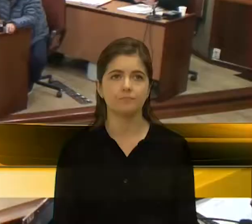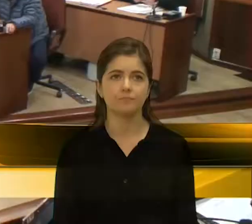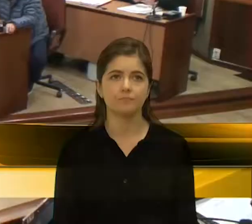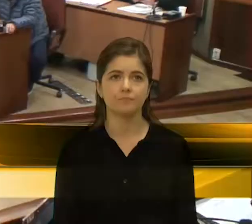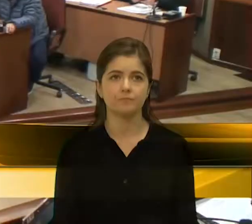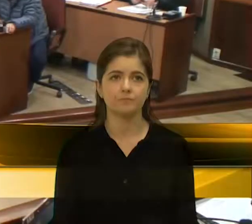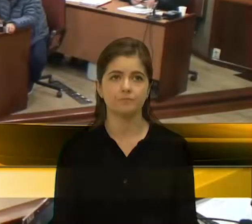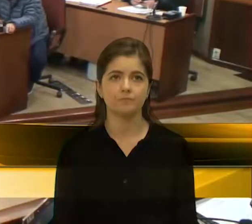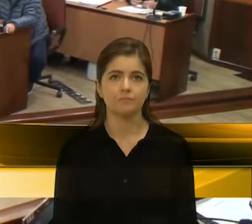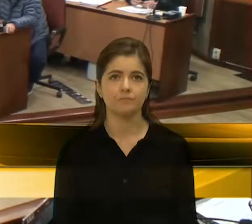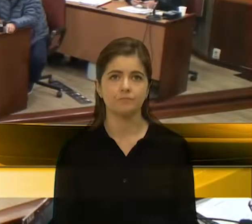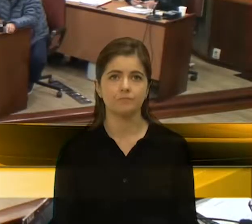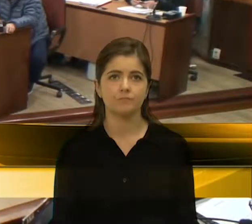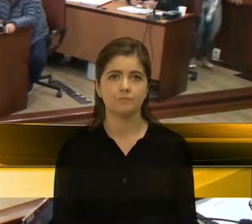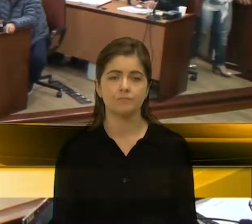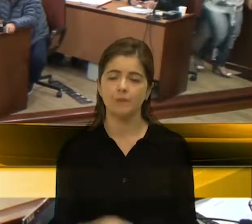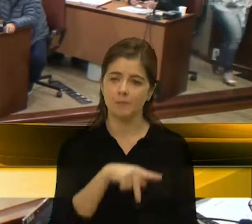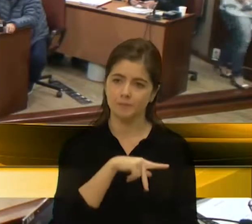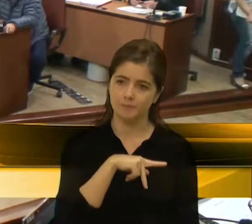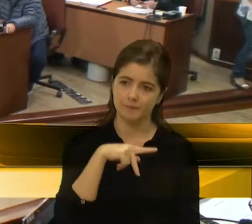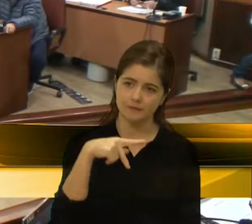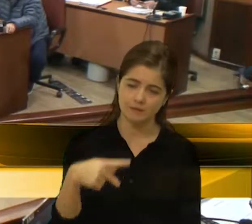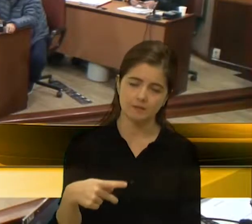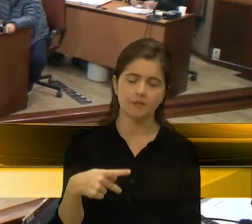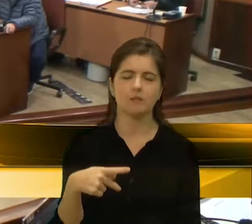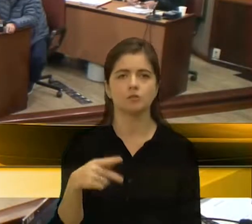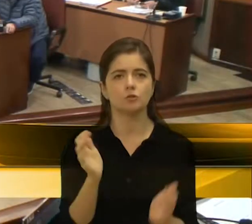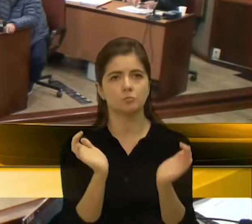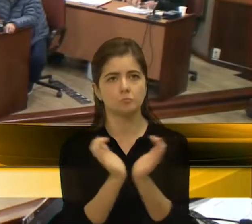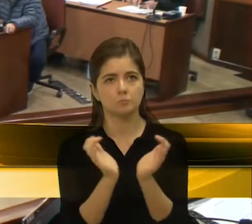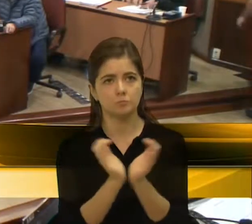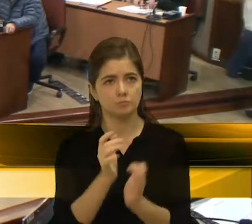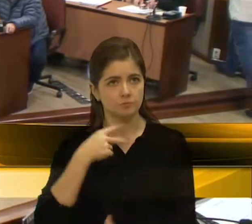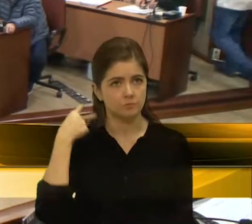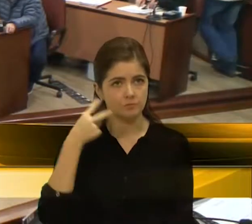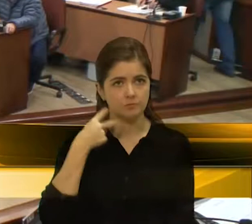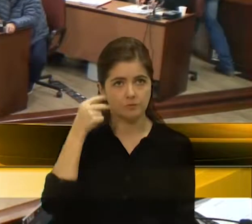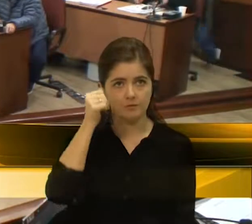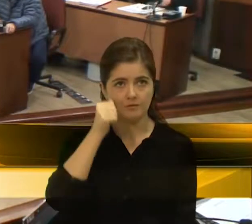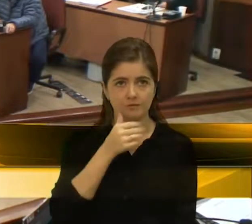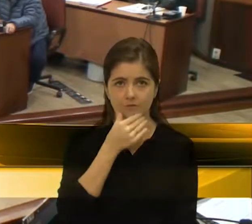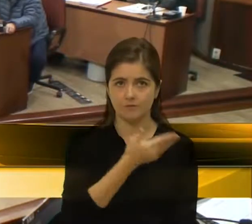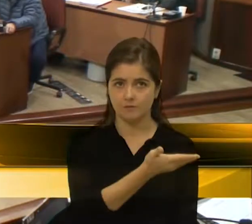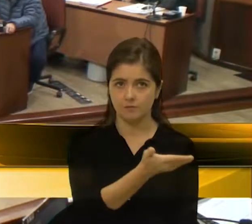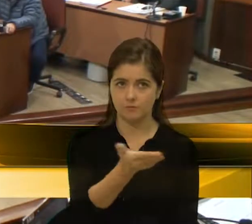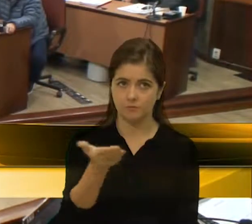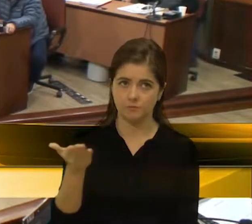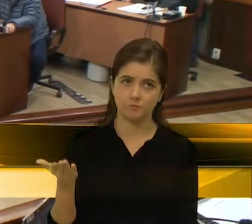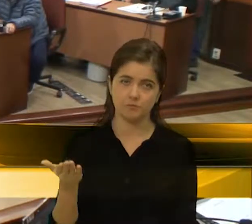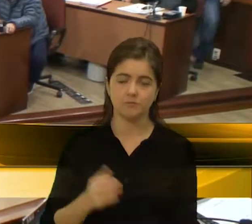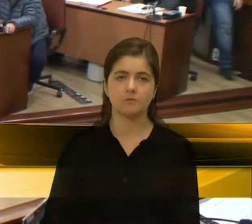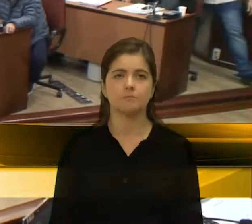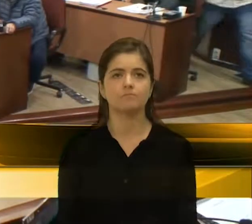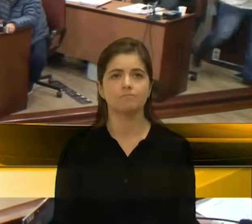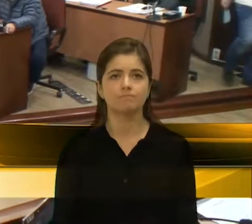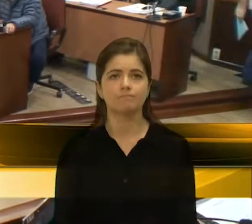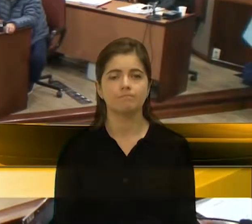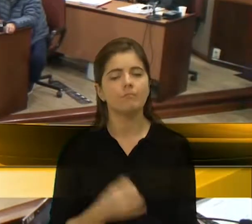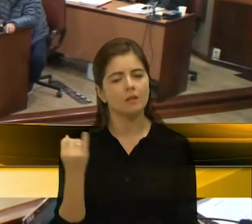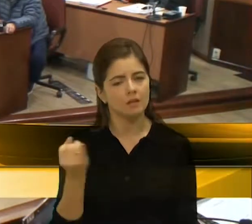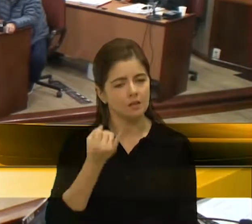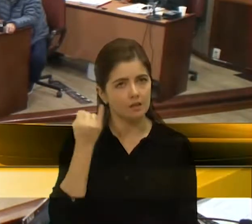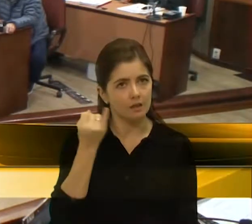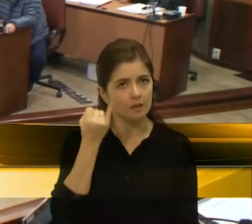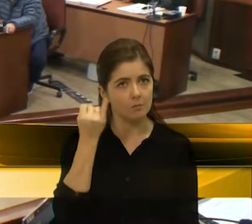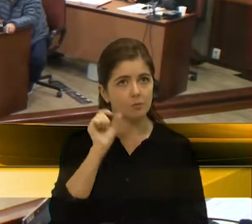julho. Conforme o Ex, a escolha da data deu-se em 1924, em meio às comemorações do